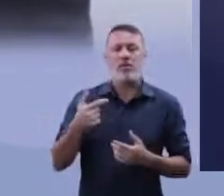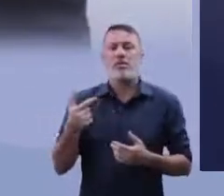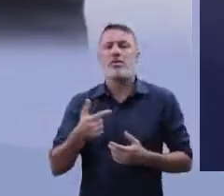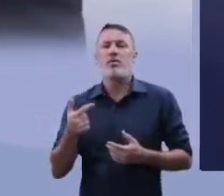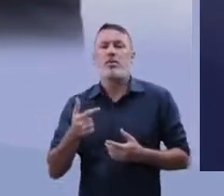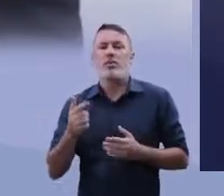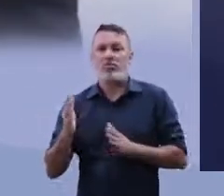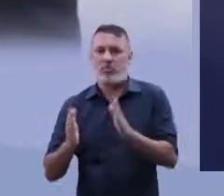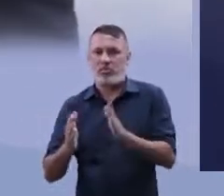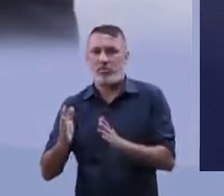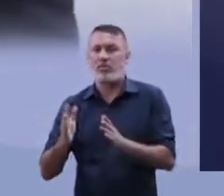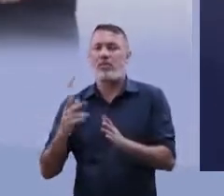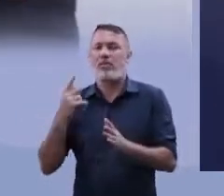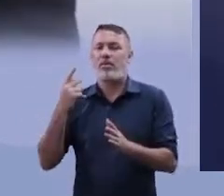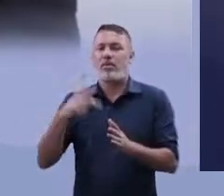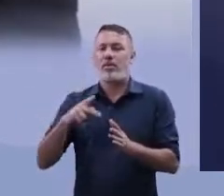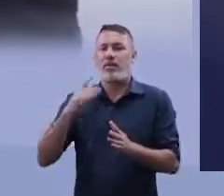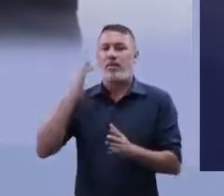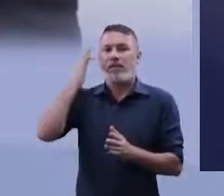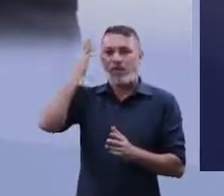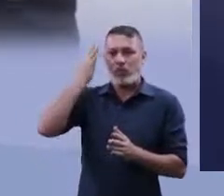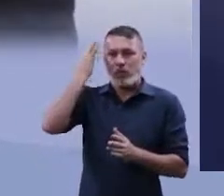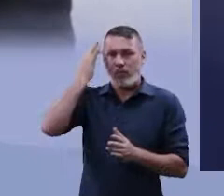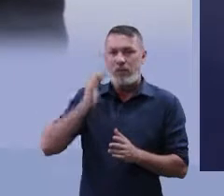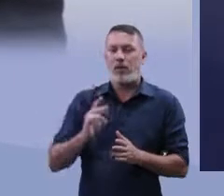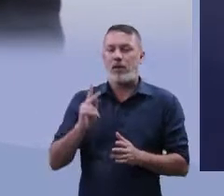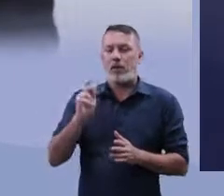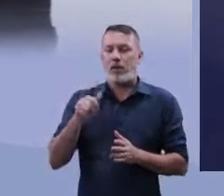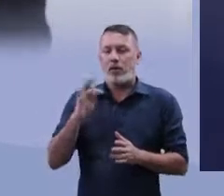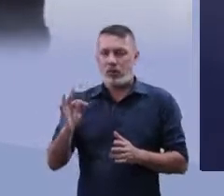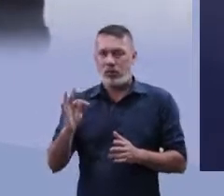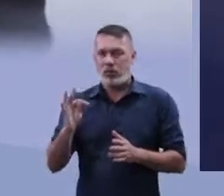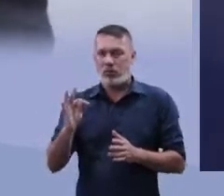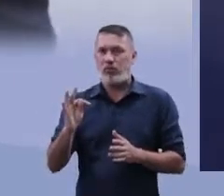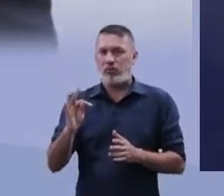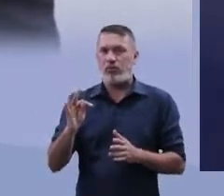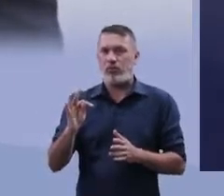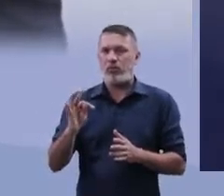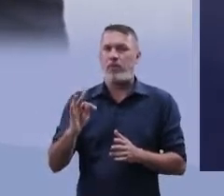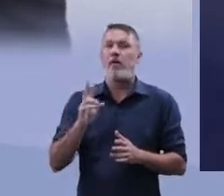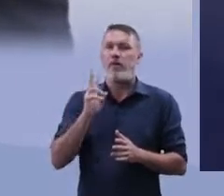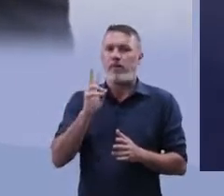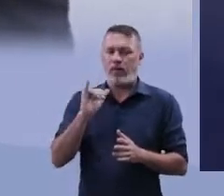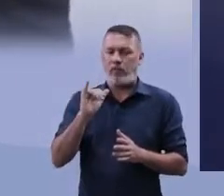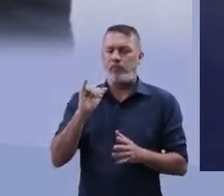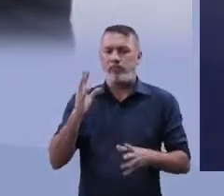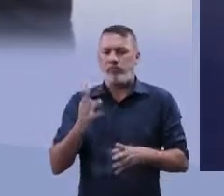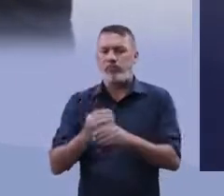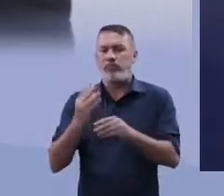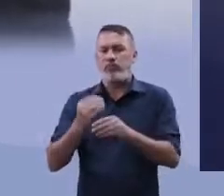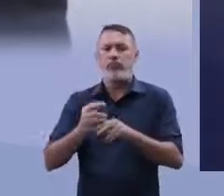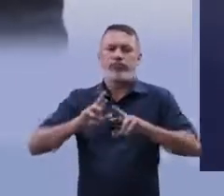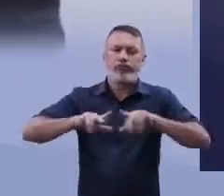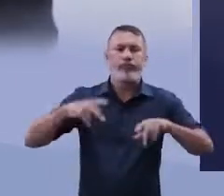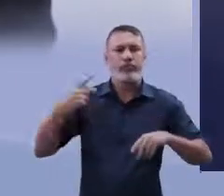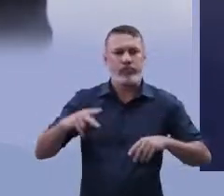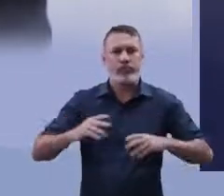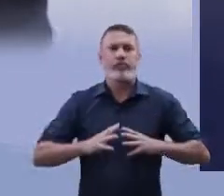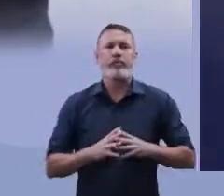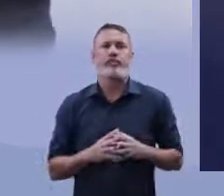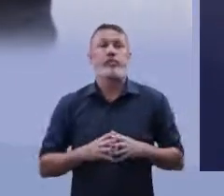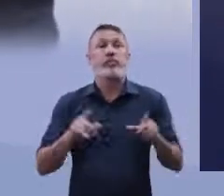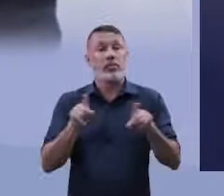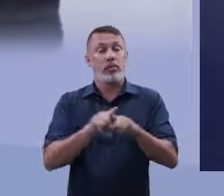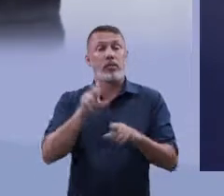hoje, né, parte 2 da filosofia do pensamento kantiano. Nós vamos aqui compreender mais alguns elementos, nós